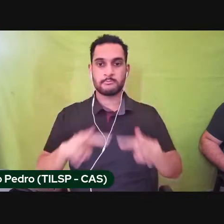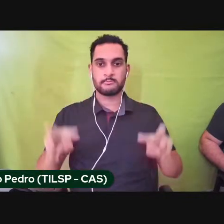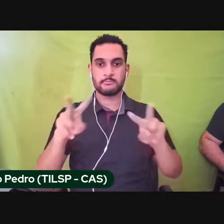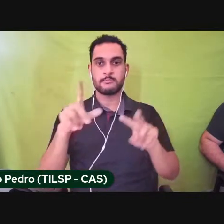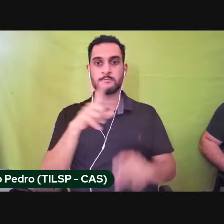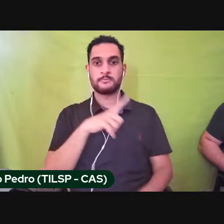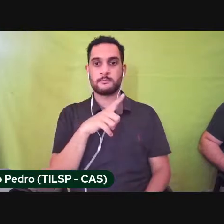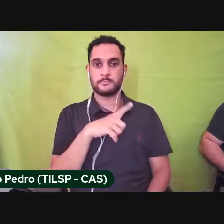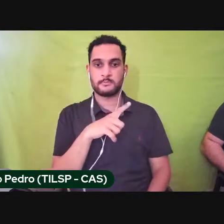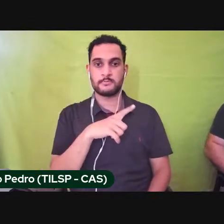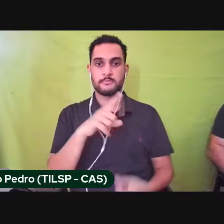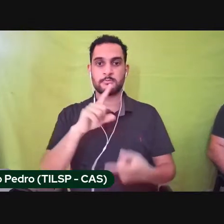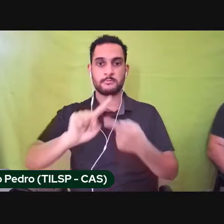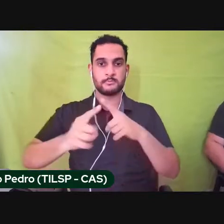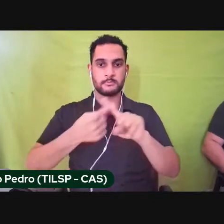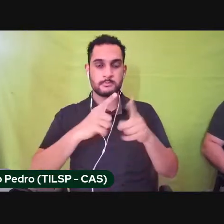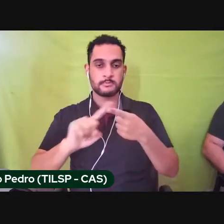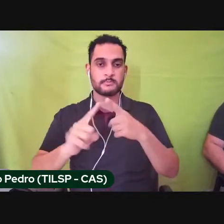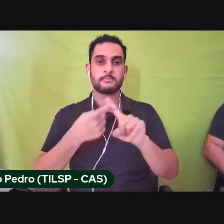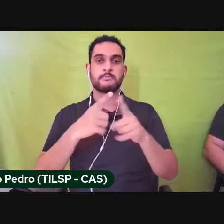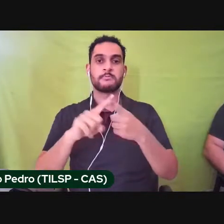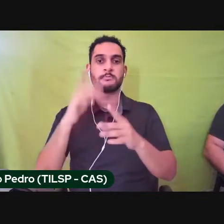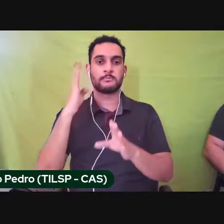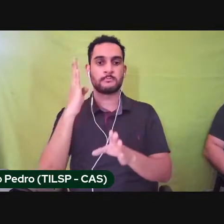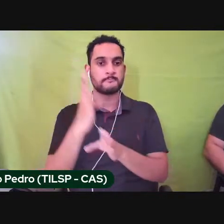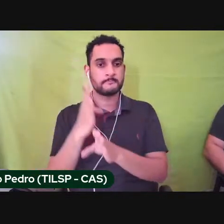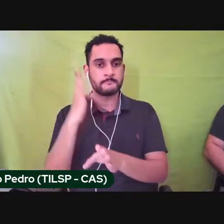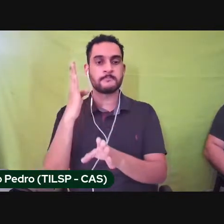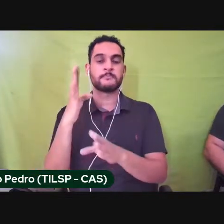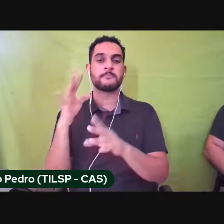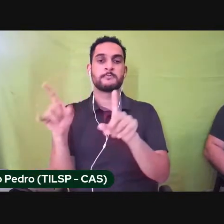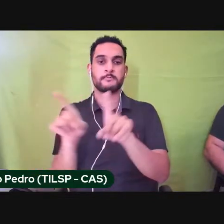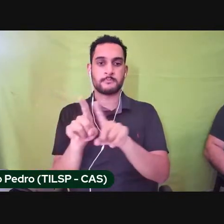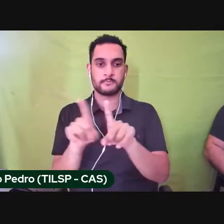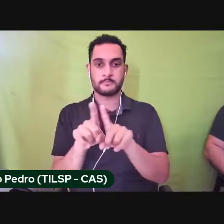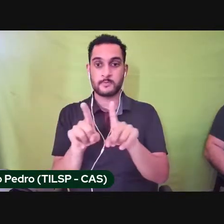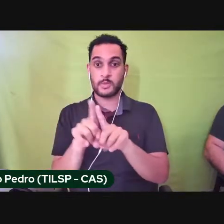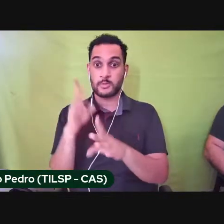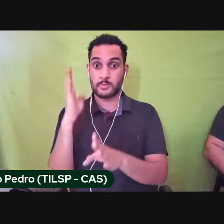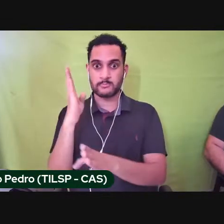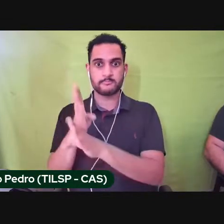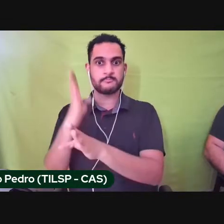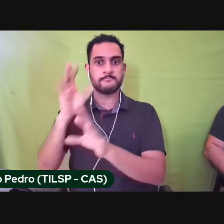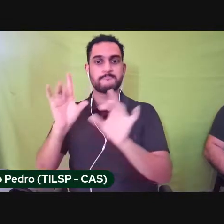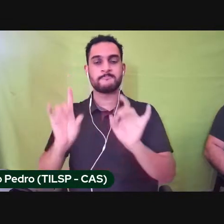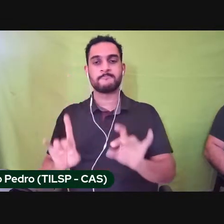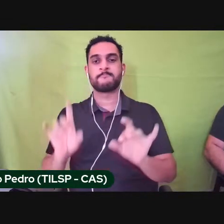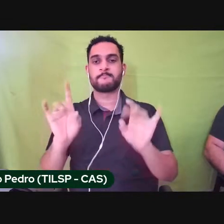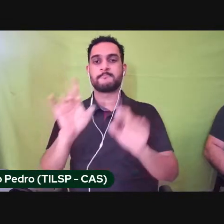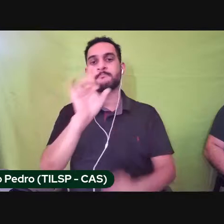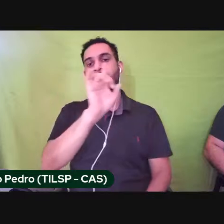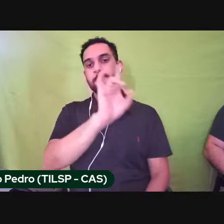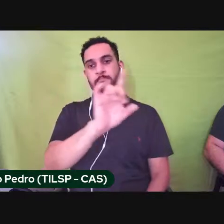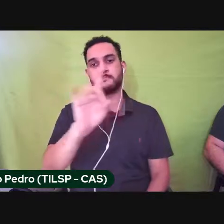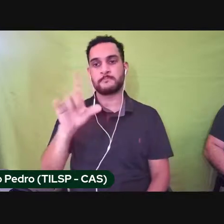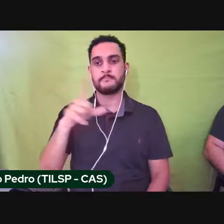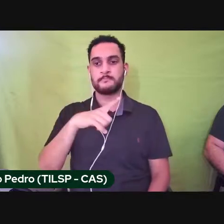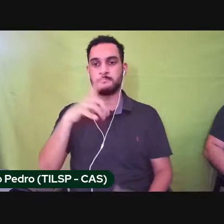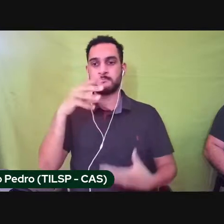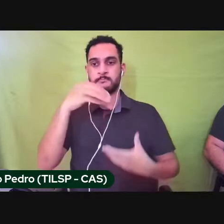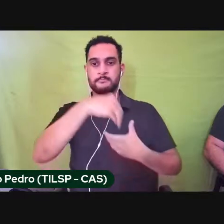das discussões, das descobertas e da descoberta do tesouro que cada uma delas tem dentro de